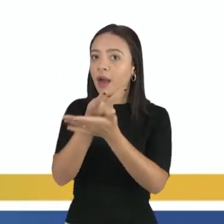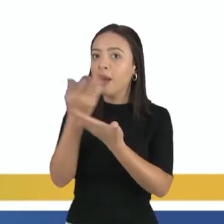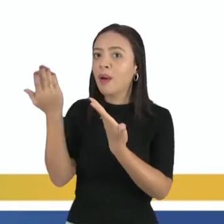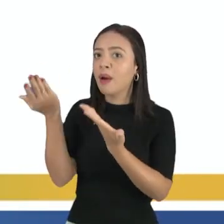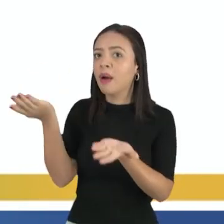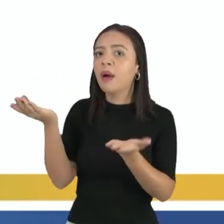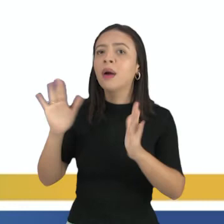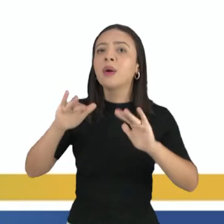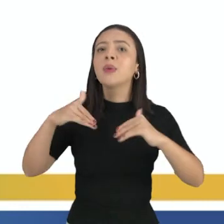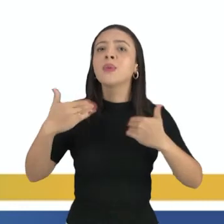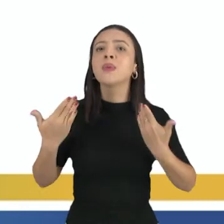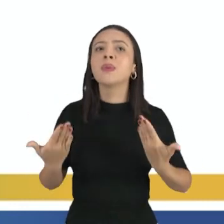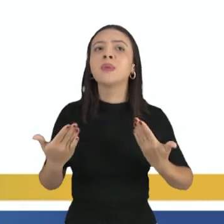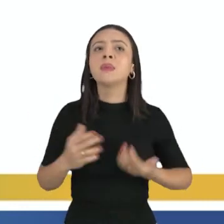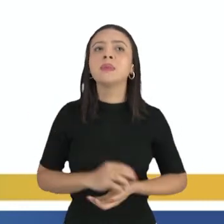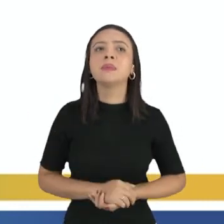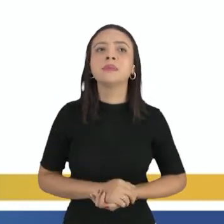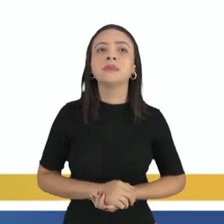incorretamente. Qual é?